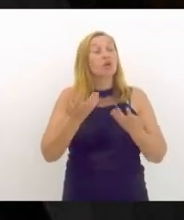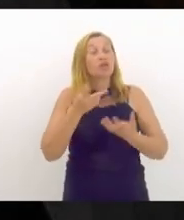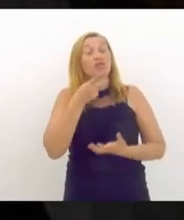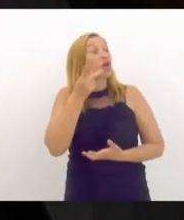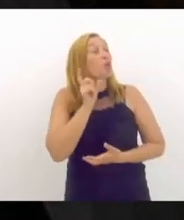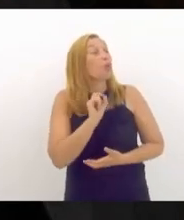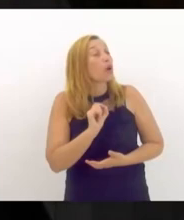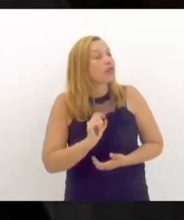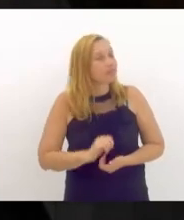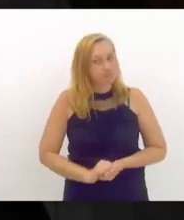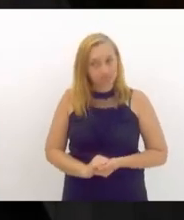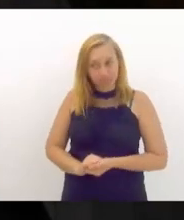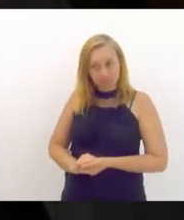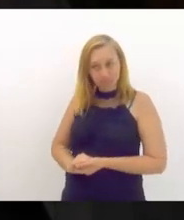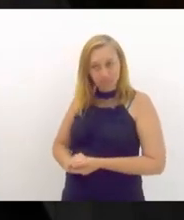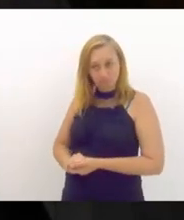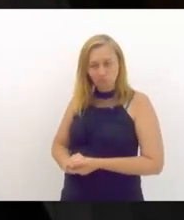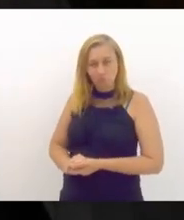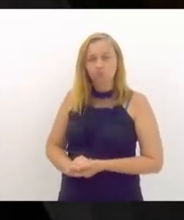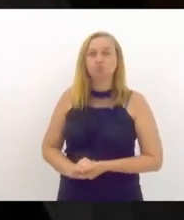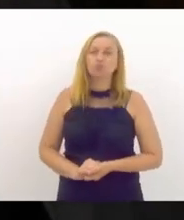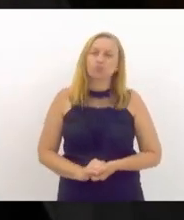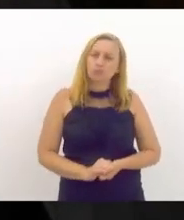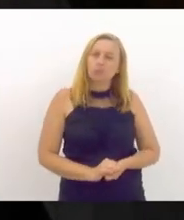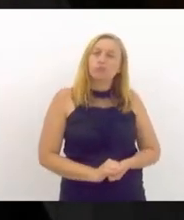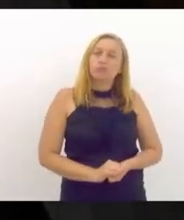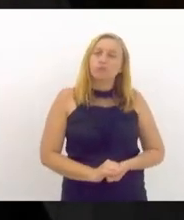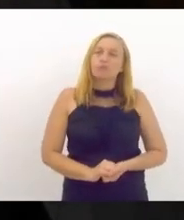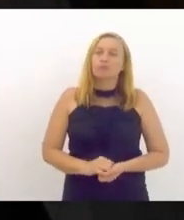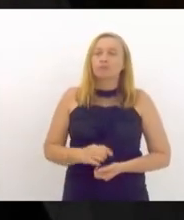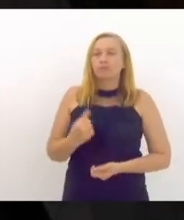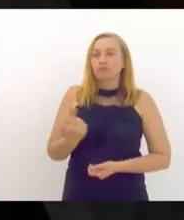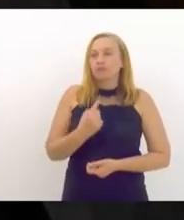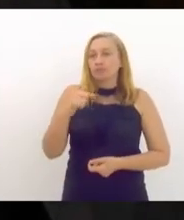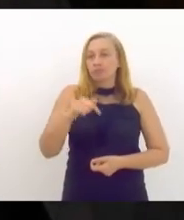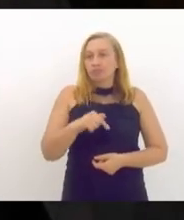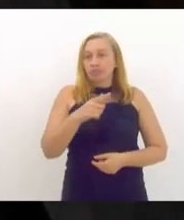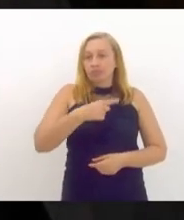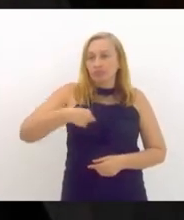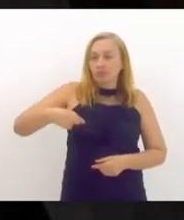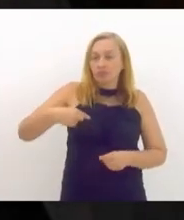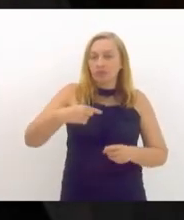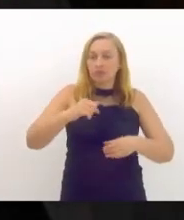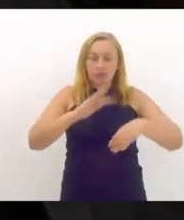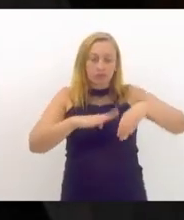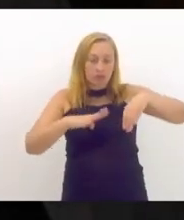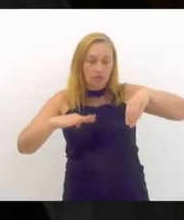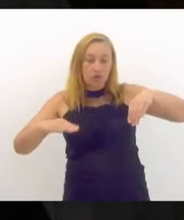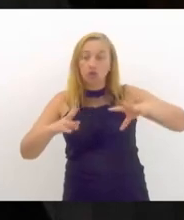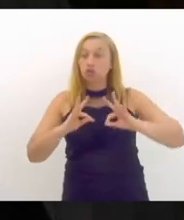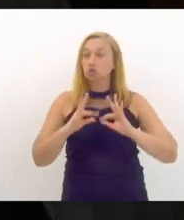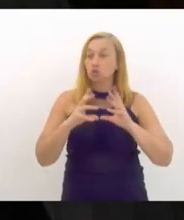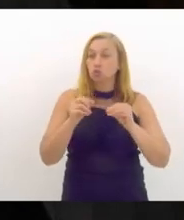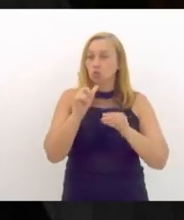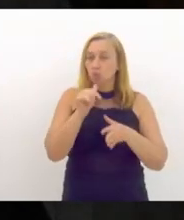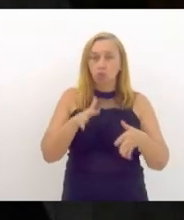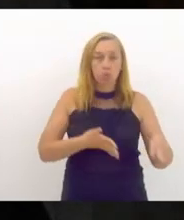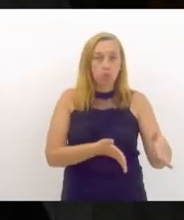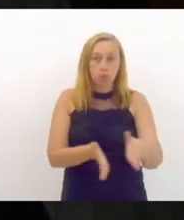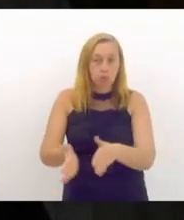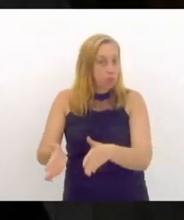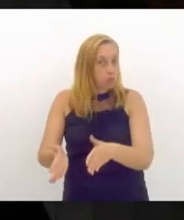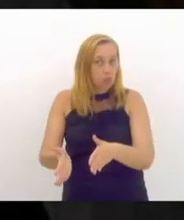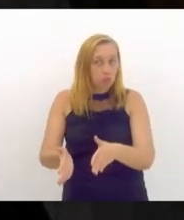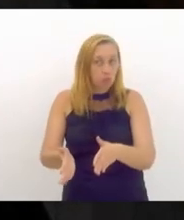com isso? E nós estamos aqui ladeados pela Baía de Guanabara. Todos os rios que nascem